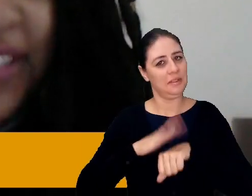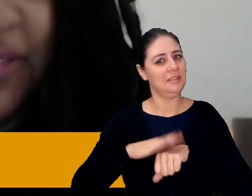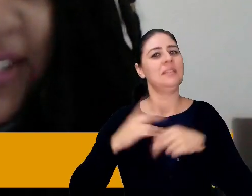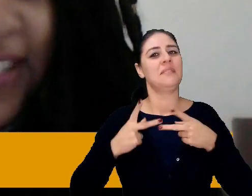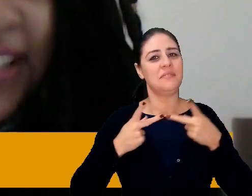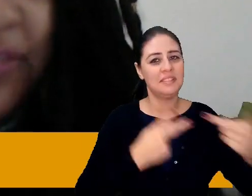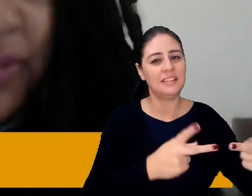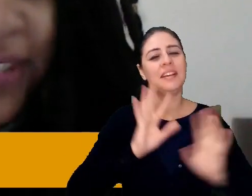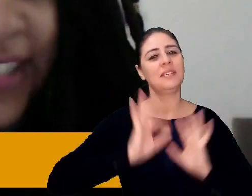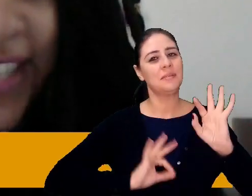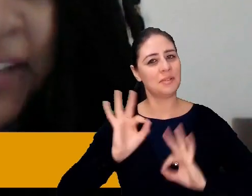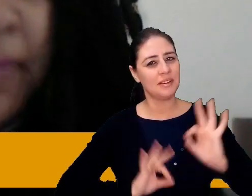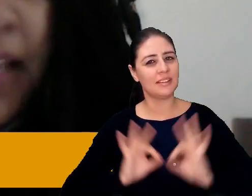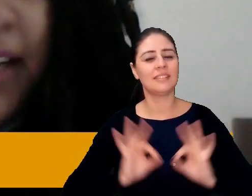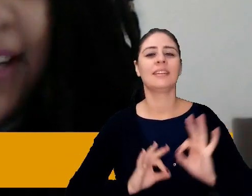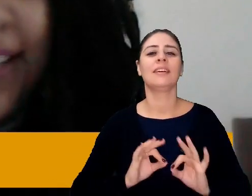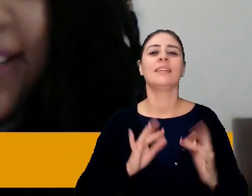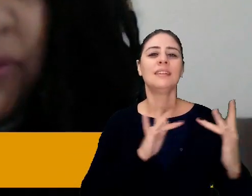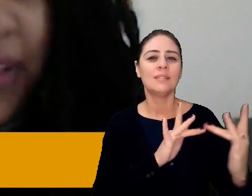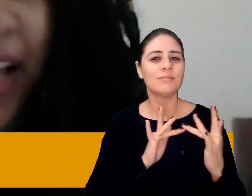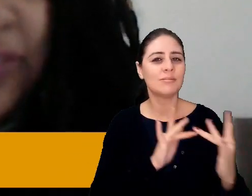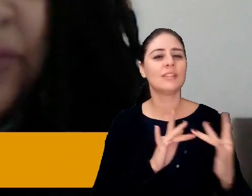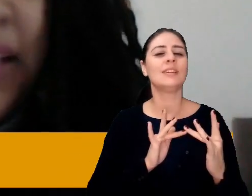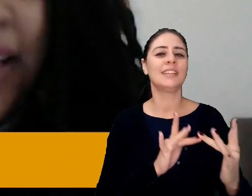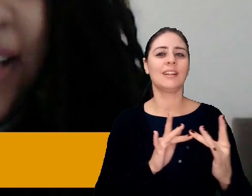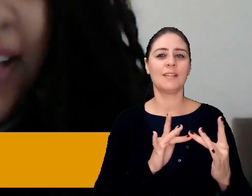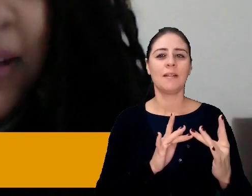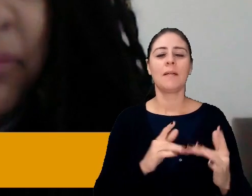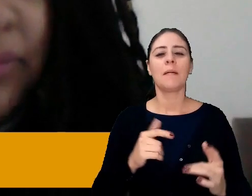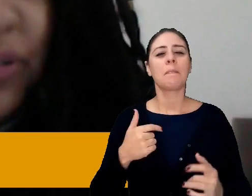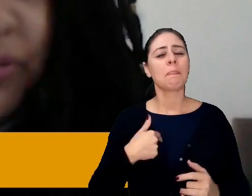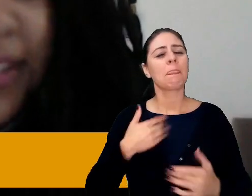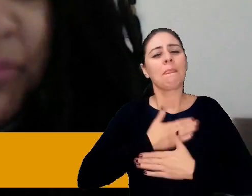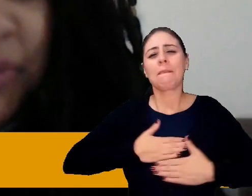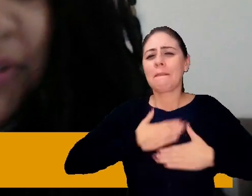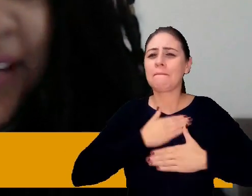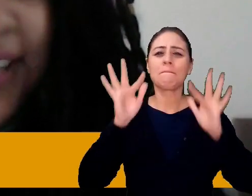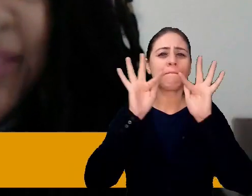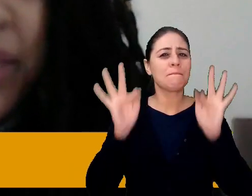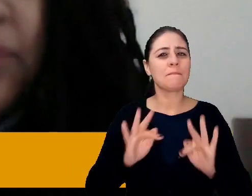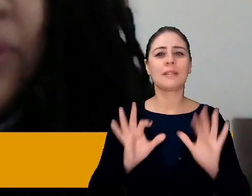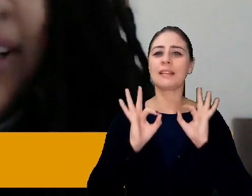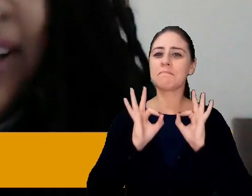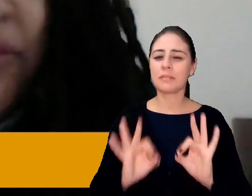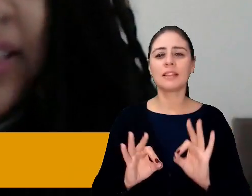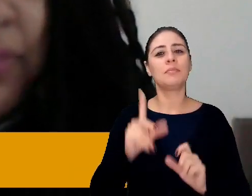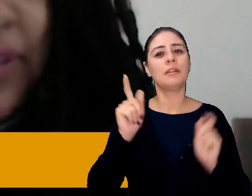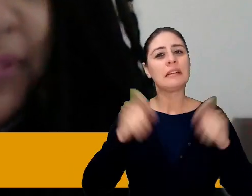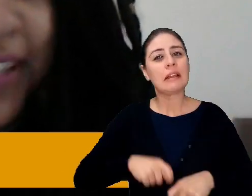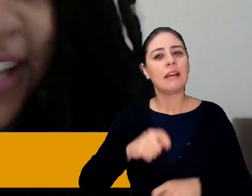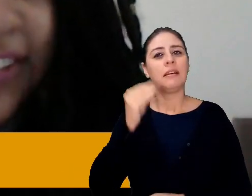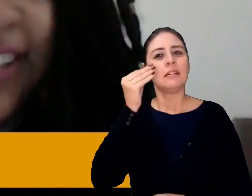lá fazendo a visita, vamos organizar, né, esse contato. Estou assim, muito feliz mesmo com